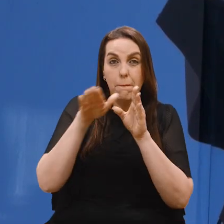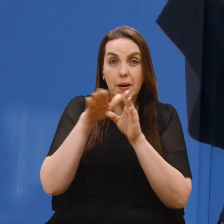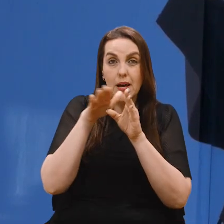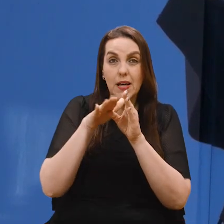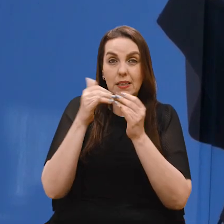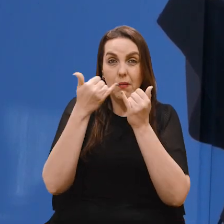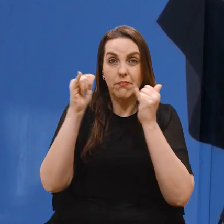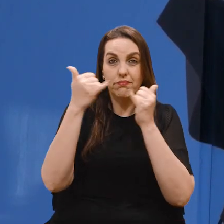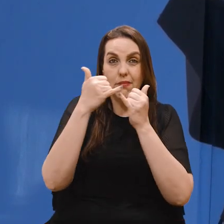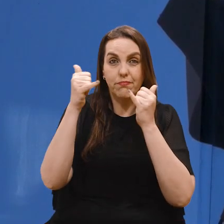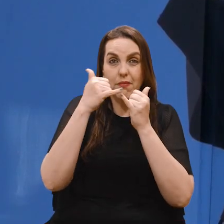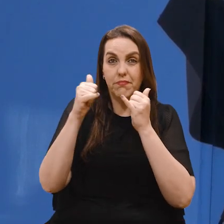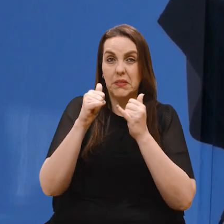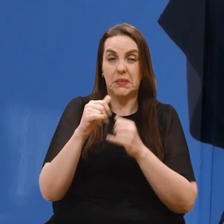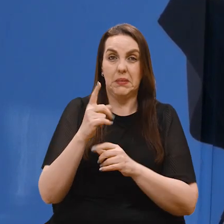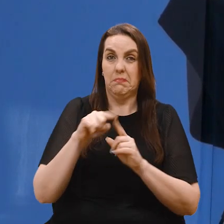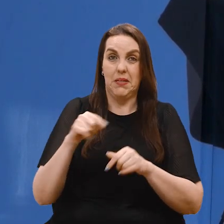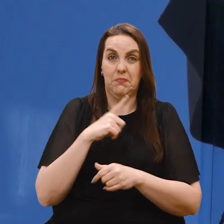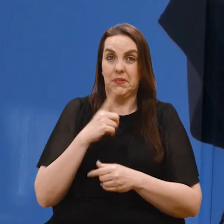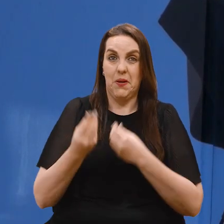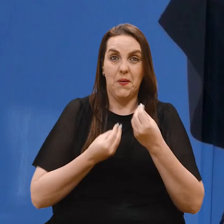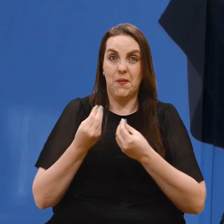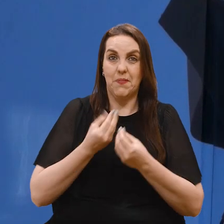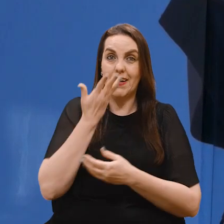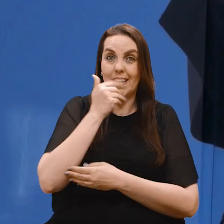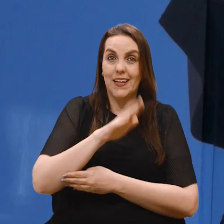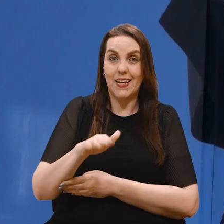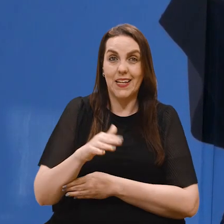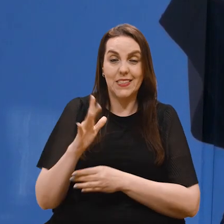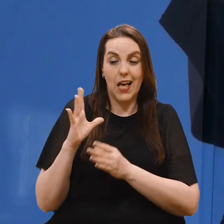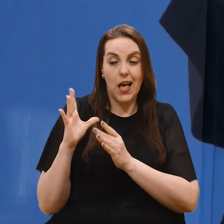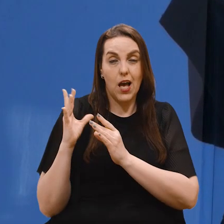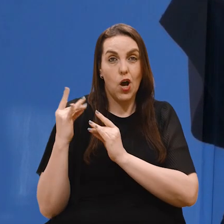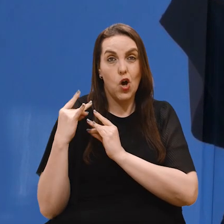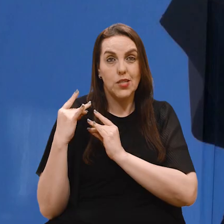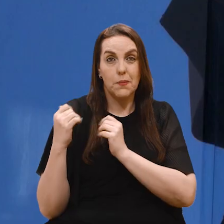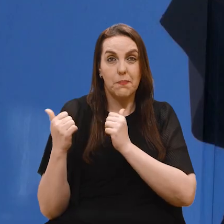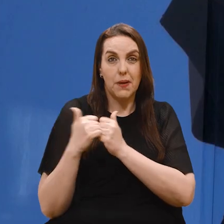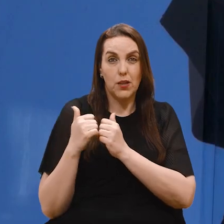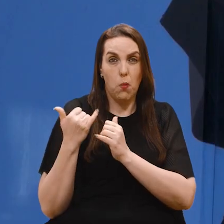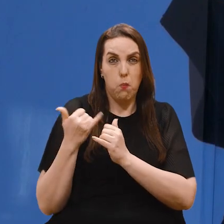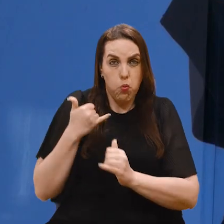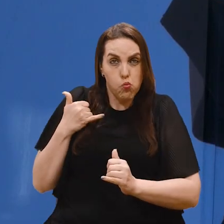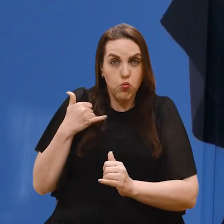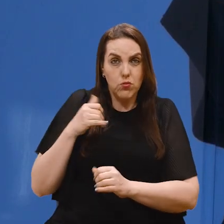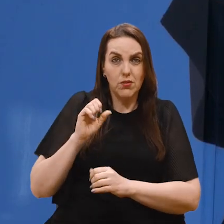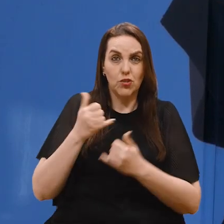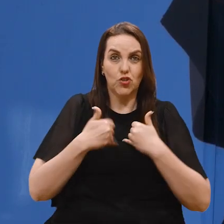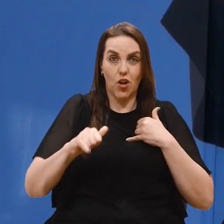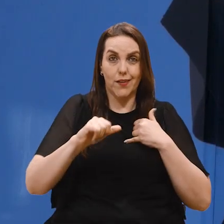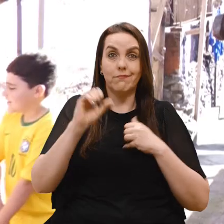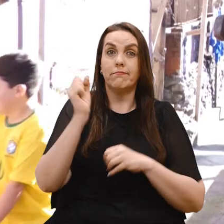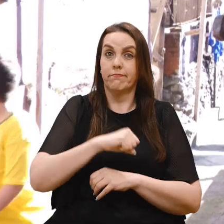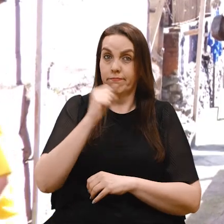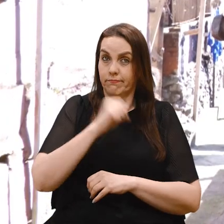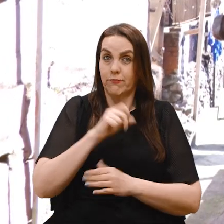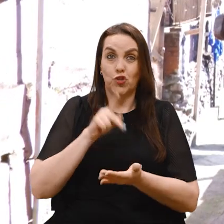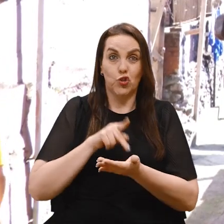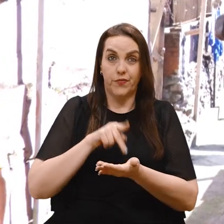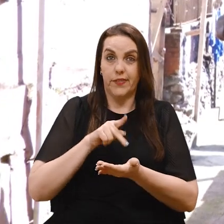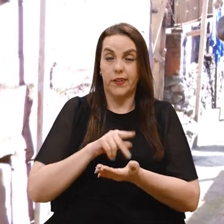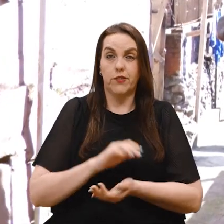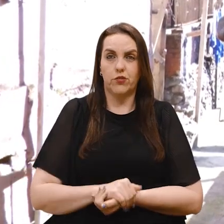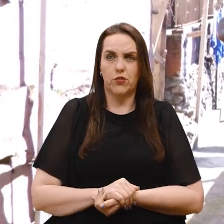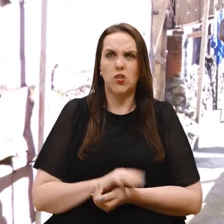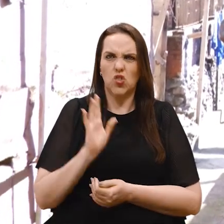carga elétrica, mas não tem nem como, que as crianças não podem nem se encostar ali, que ali passa a carga elétrica mesmo, ali dá choque mesmo. E já